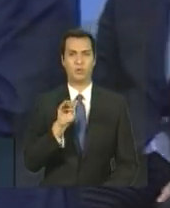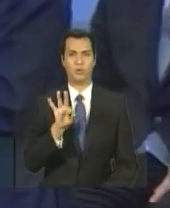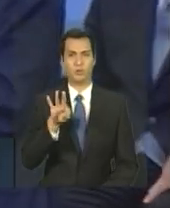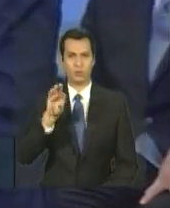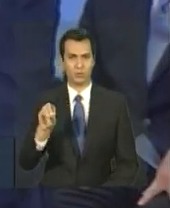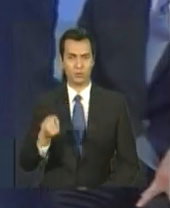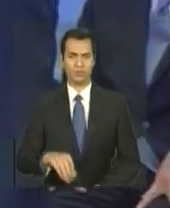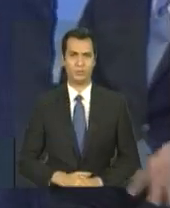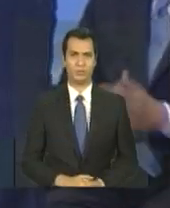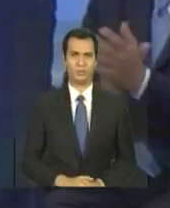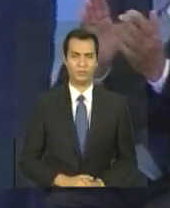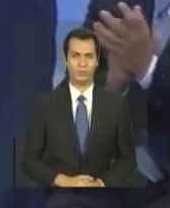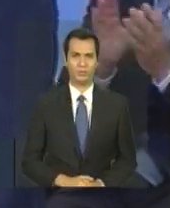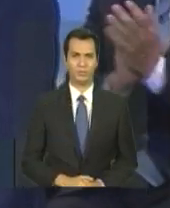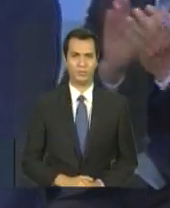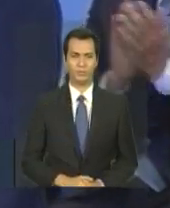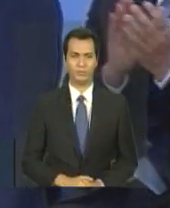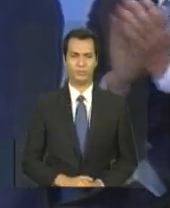Oliveira.